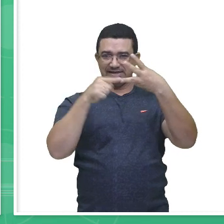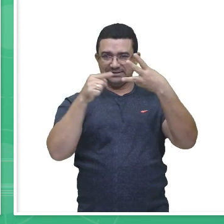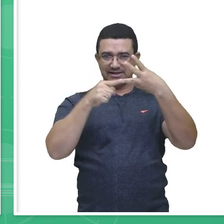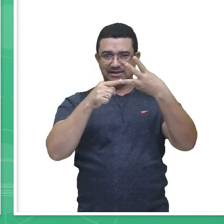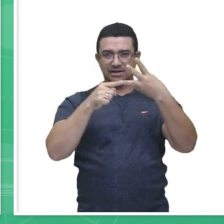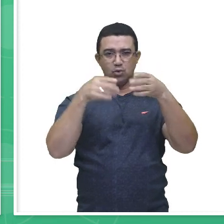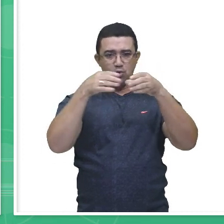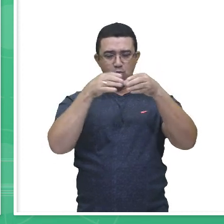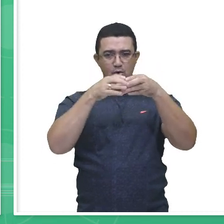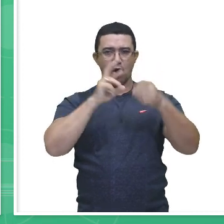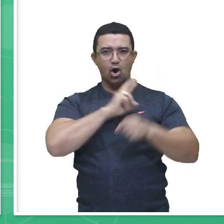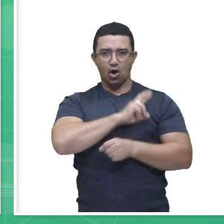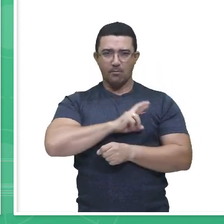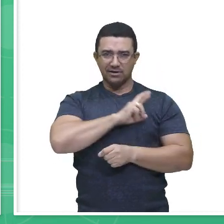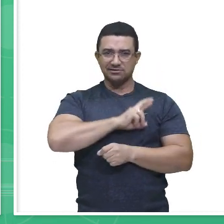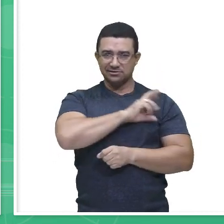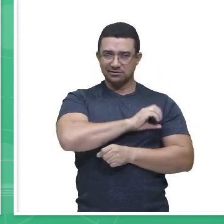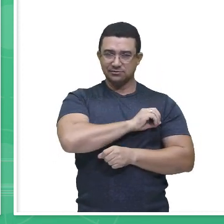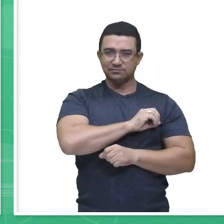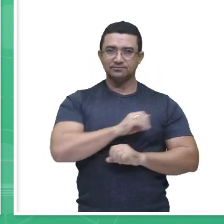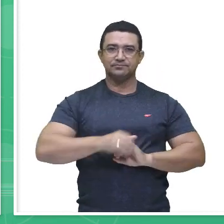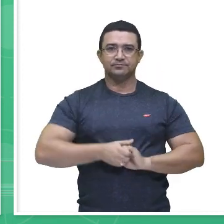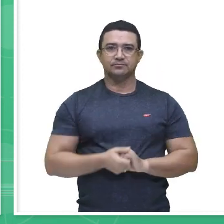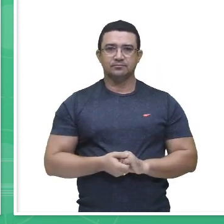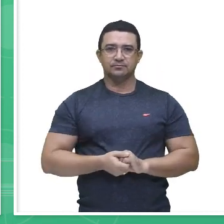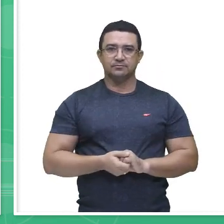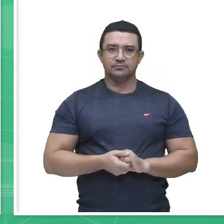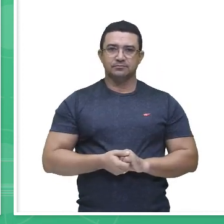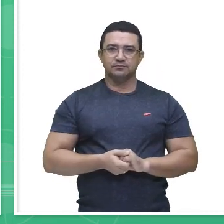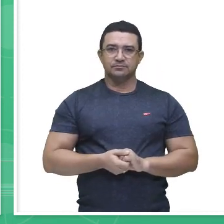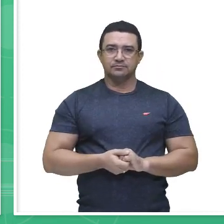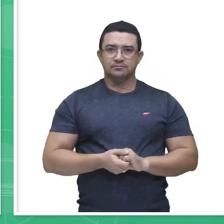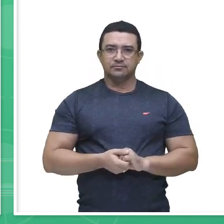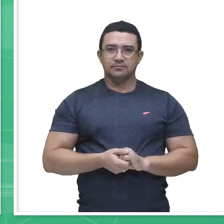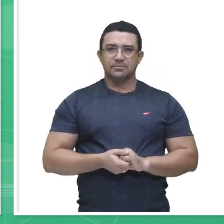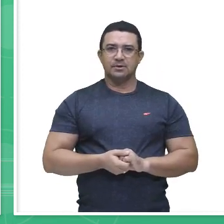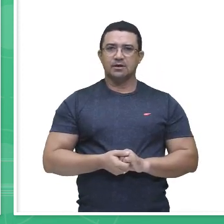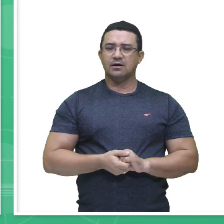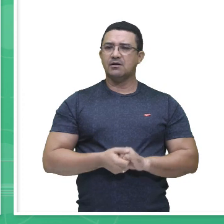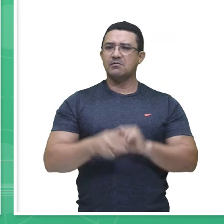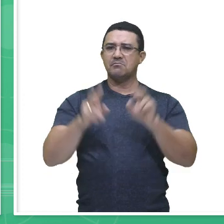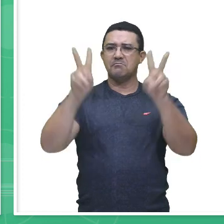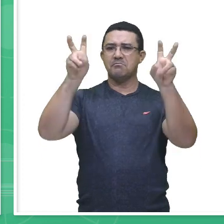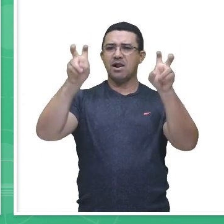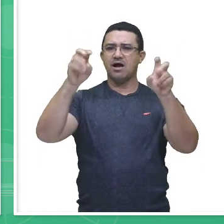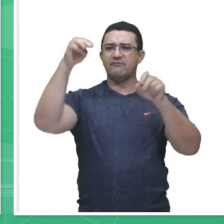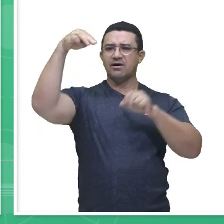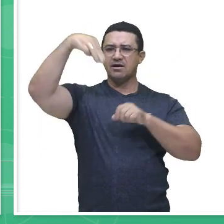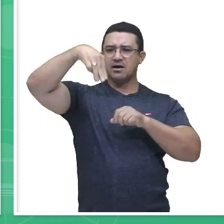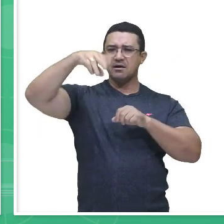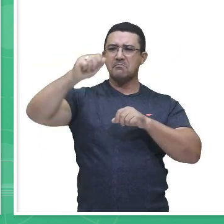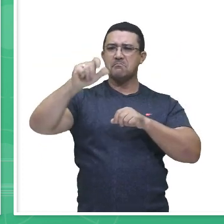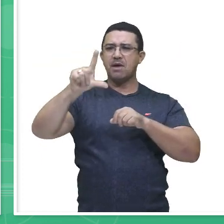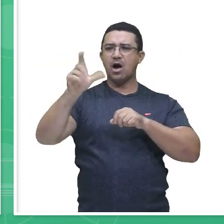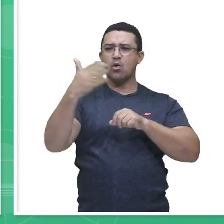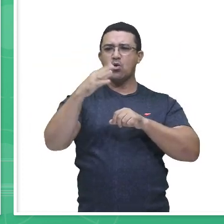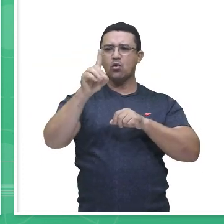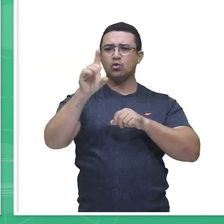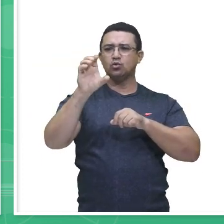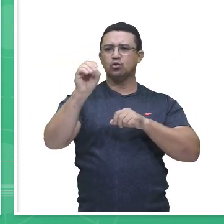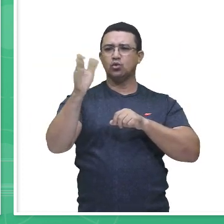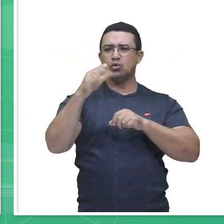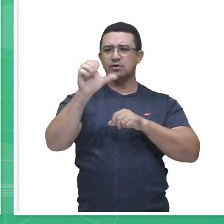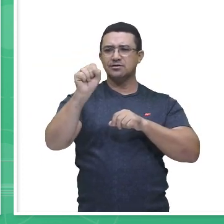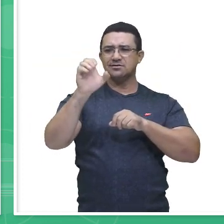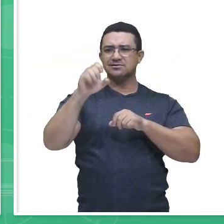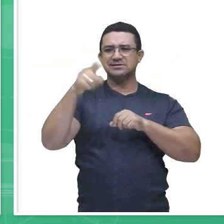romantismo, certo? Olha só, o mal do século, essa expressão preocupada com o senso de medida, o mal do século, isso